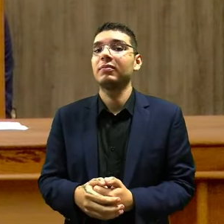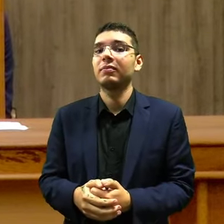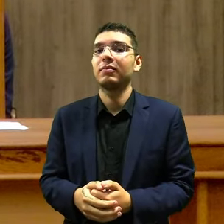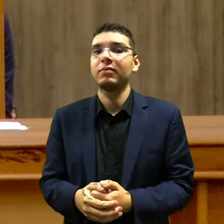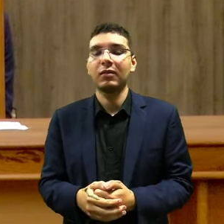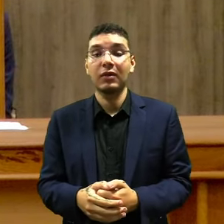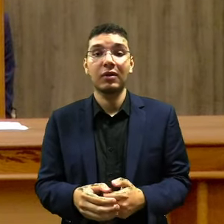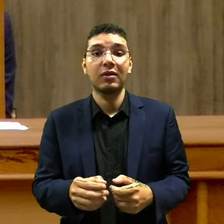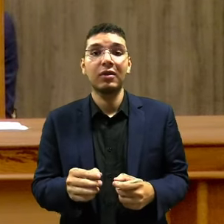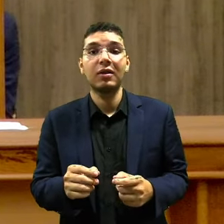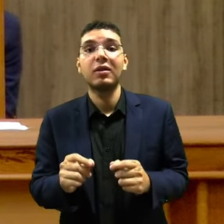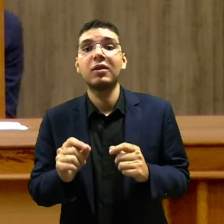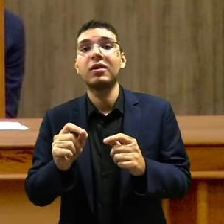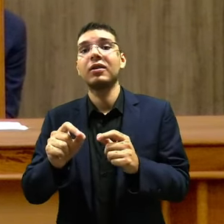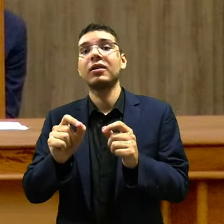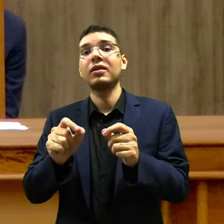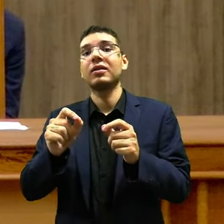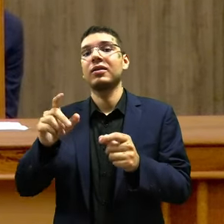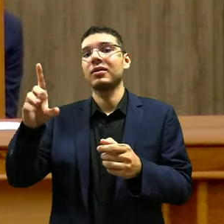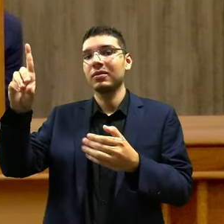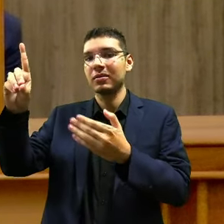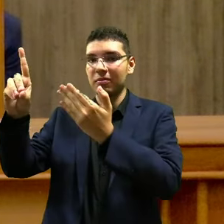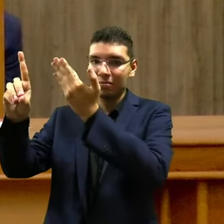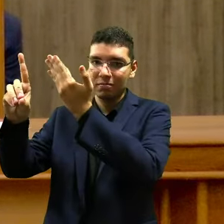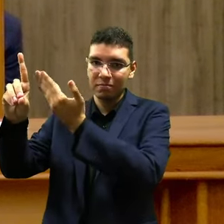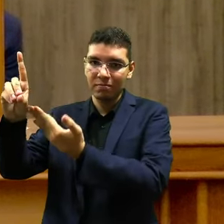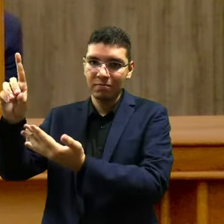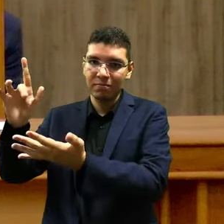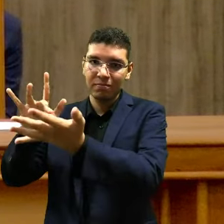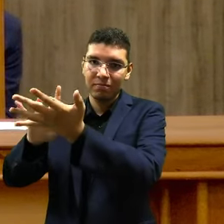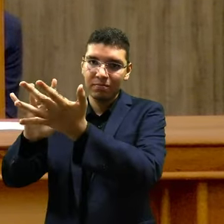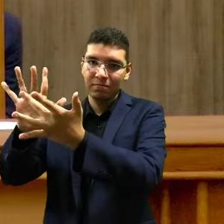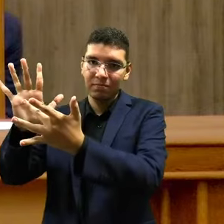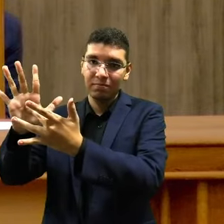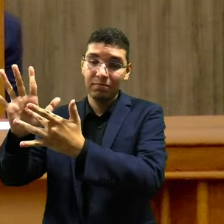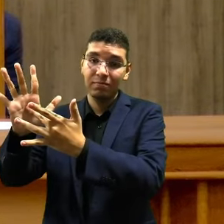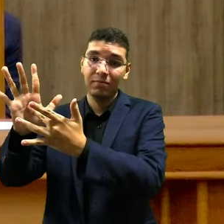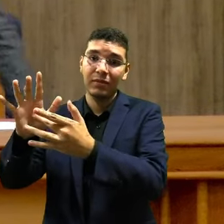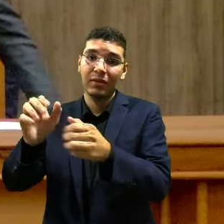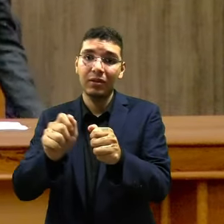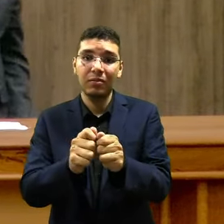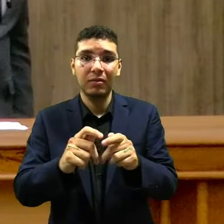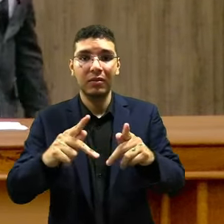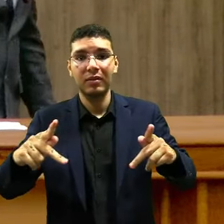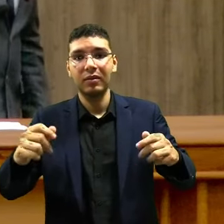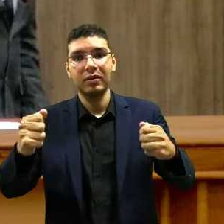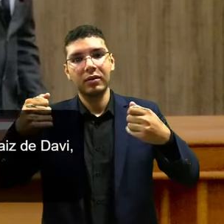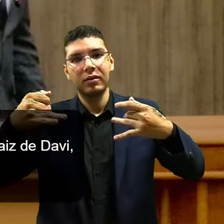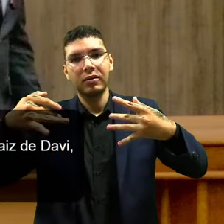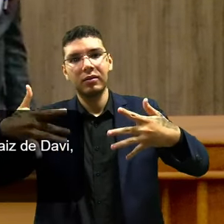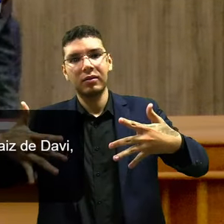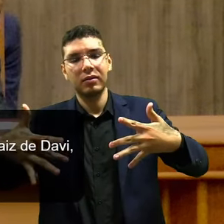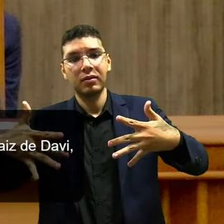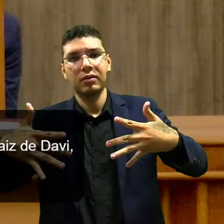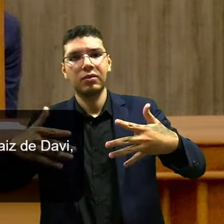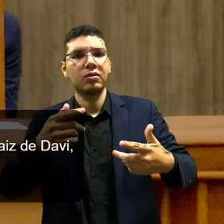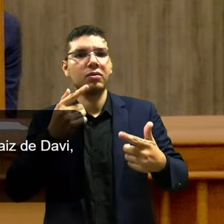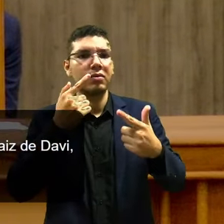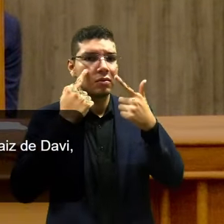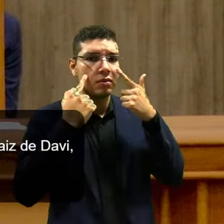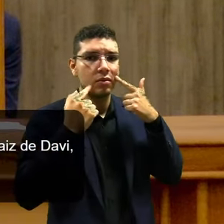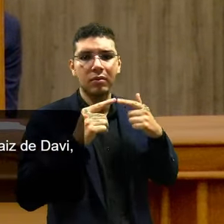cai L pastor e disse um dos anciãos não não chores Eita Eis Aqui o leão da tribo de